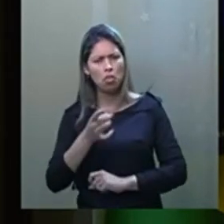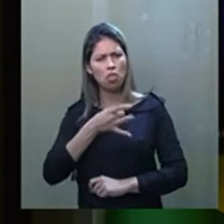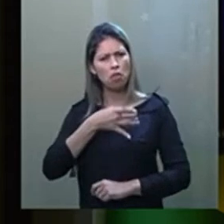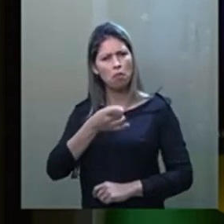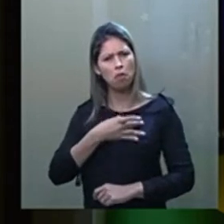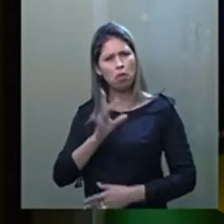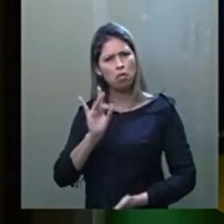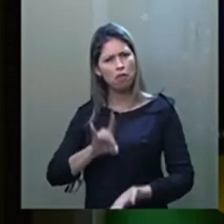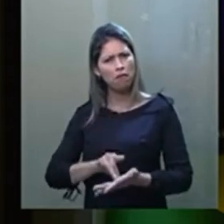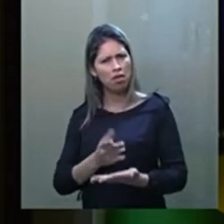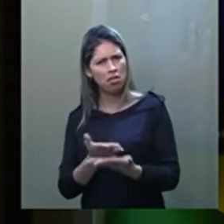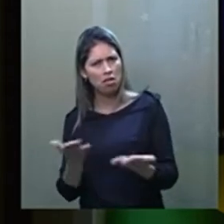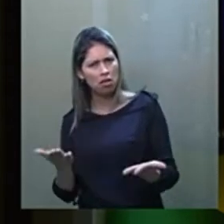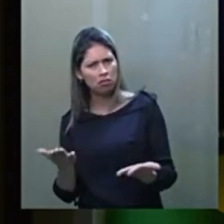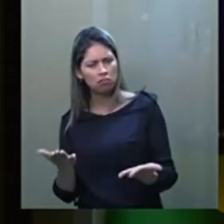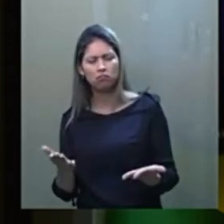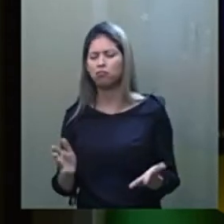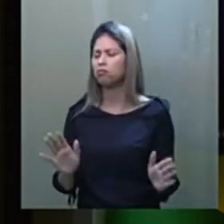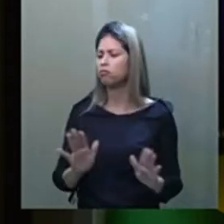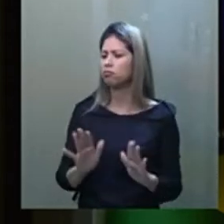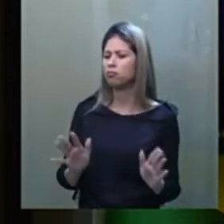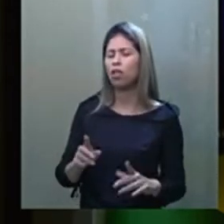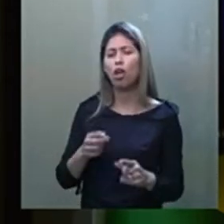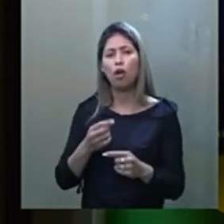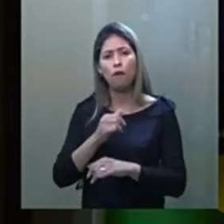para vocês que estão nos ouvindo,